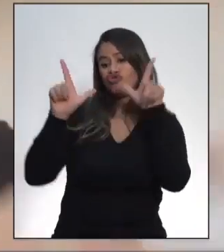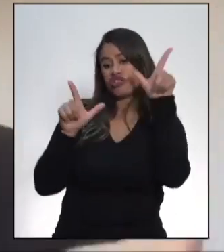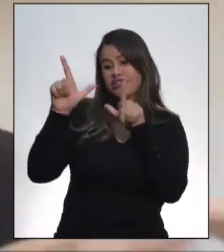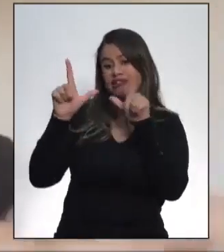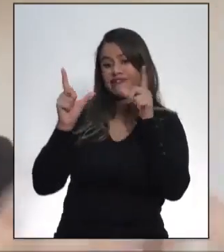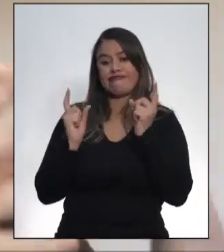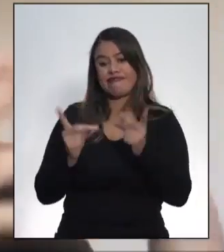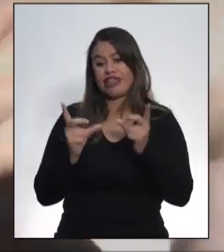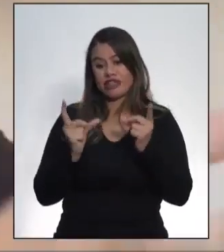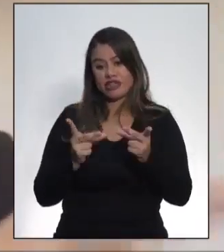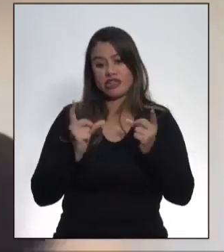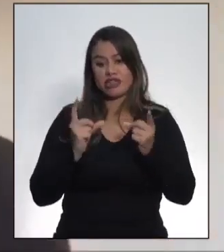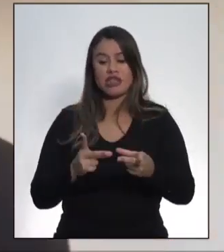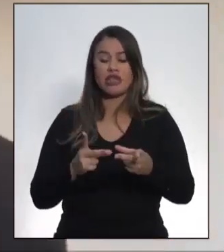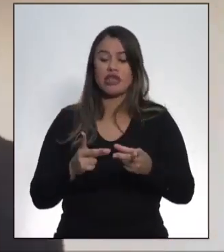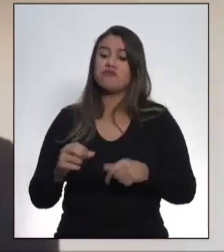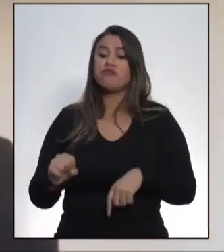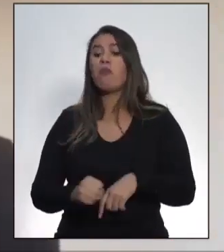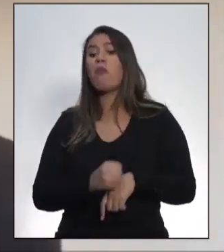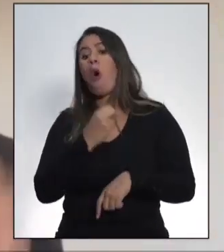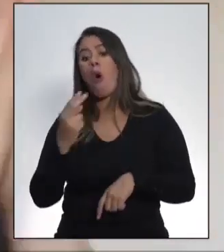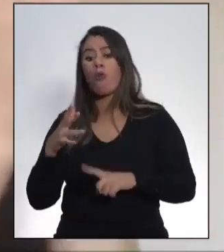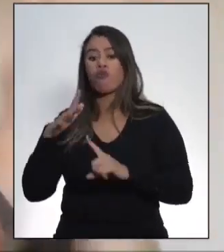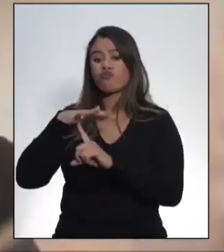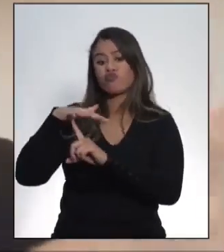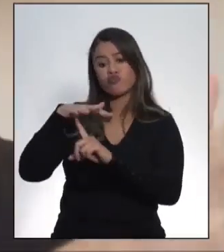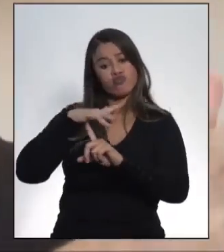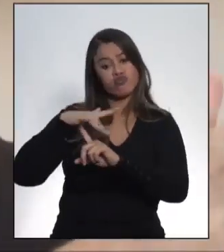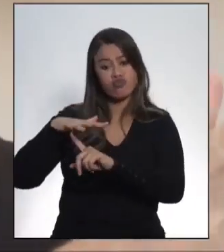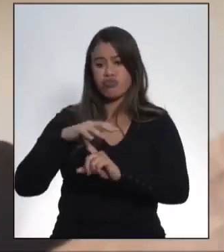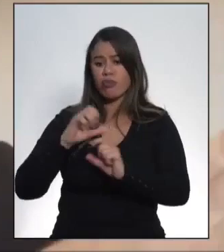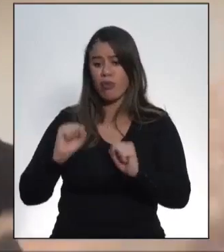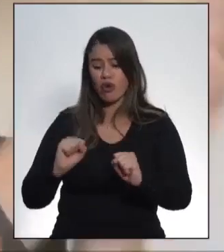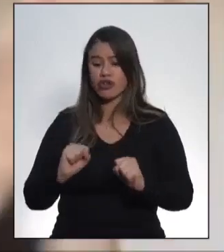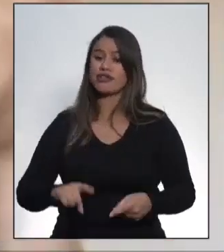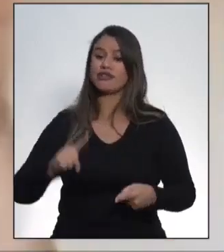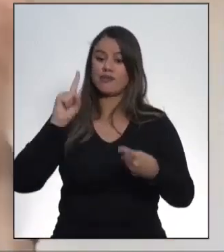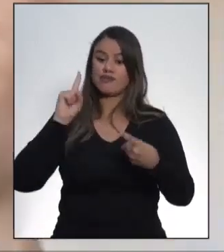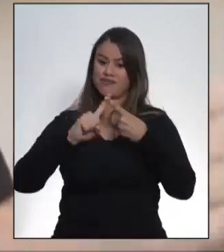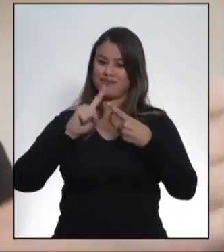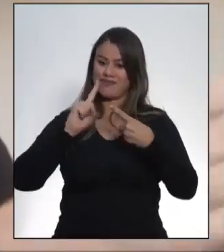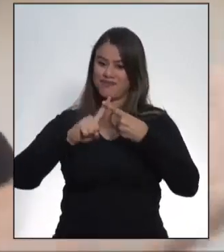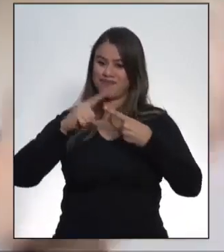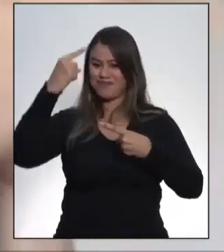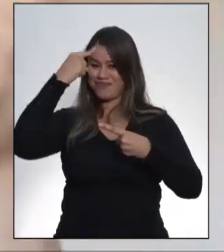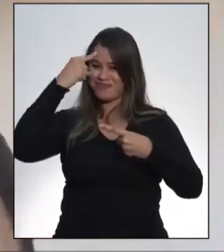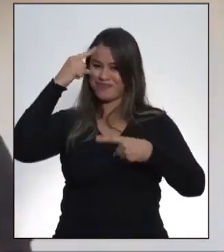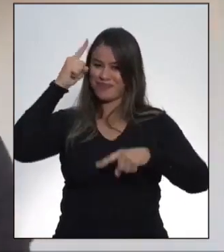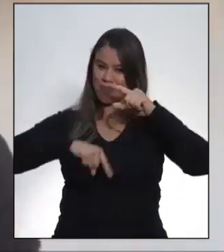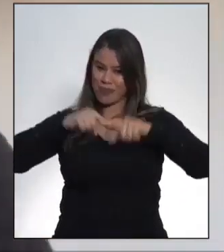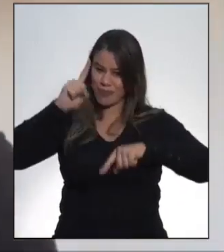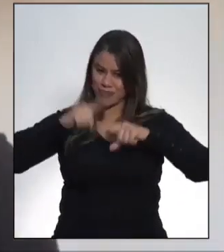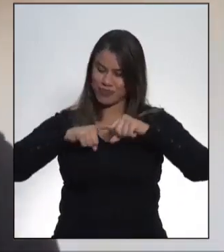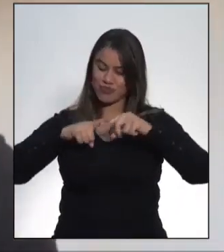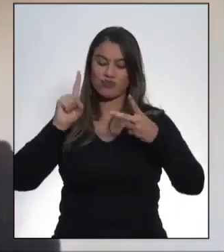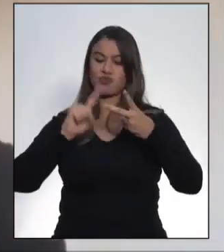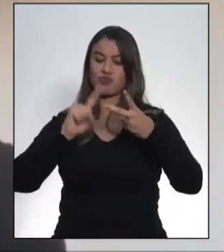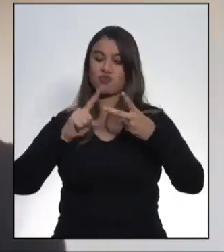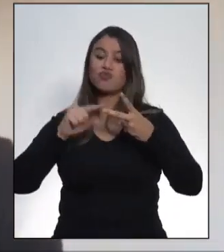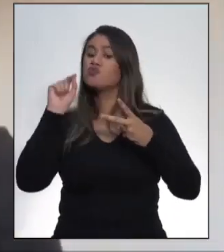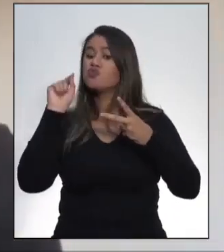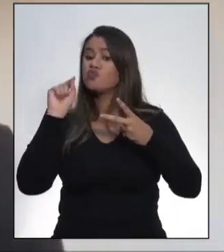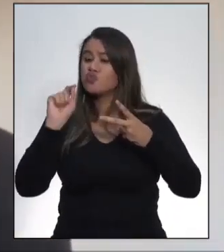na pracinha do teu bairro. Então, pensa no produto, pensa em o quê? Pensa em onde você vai vender